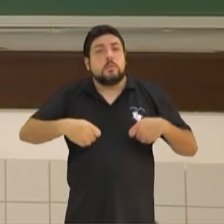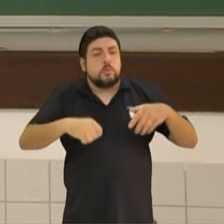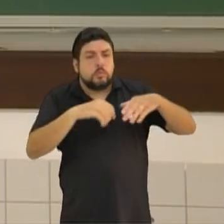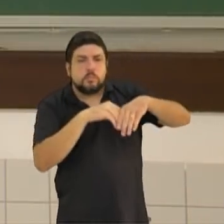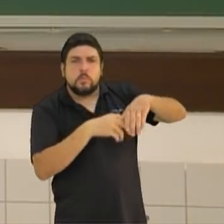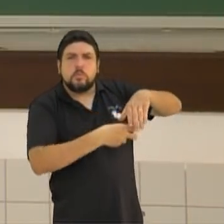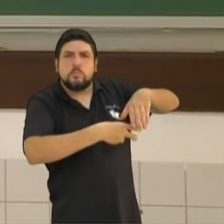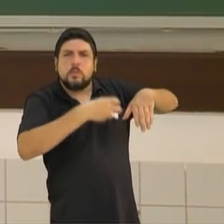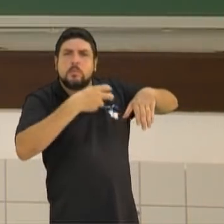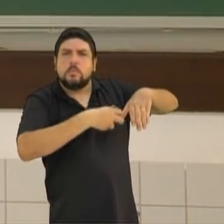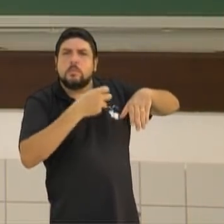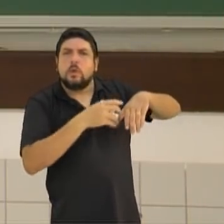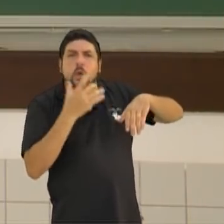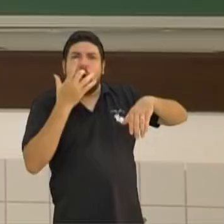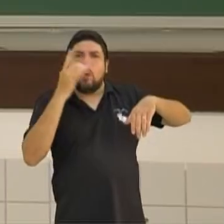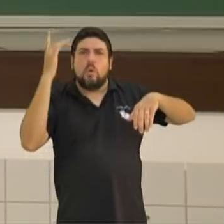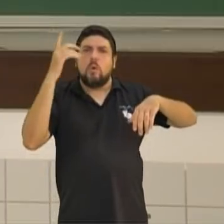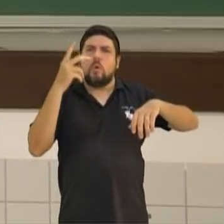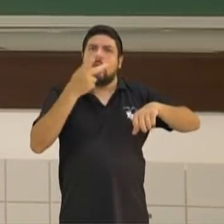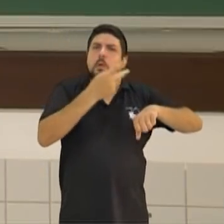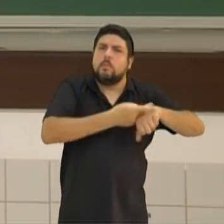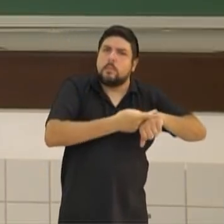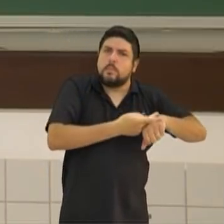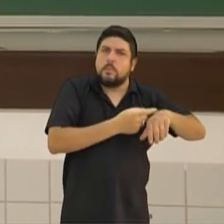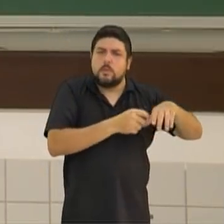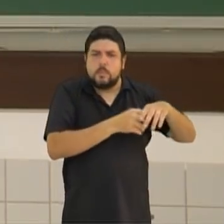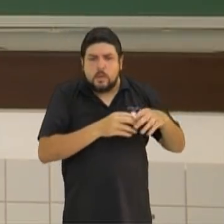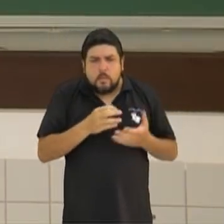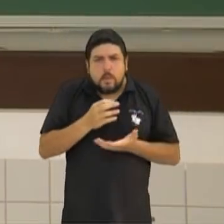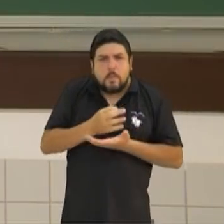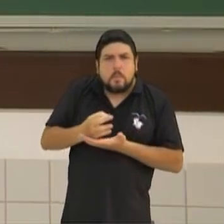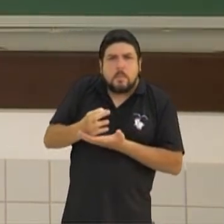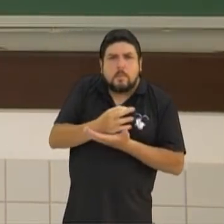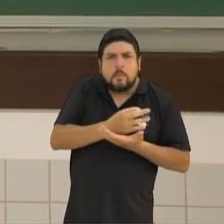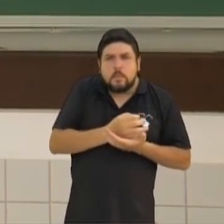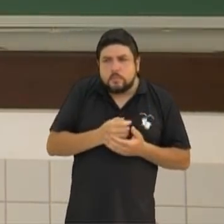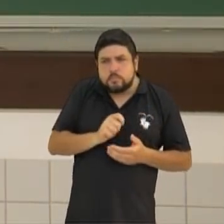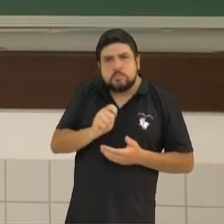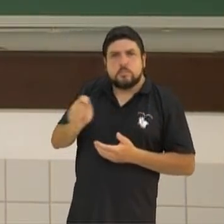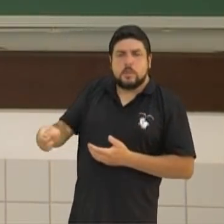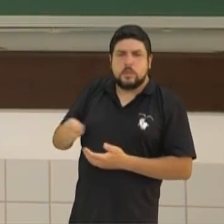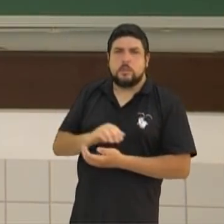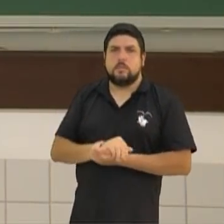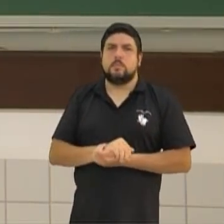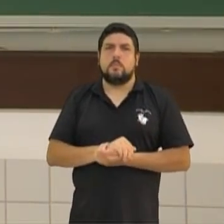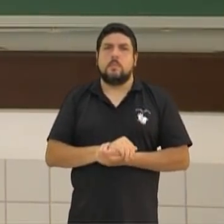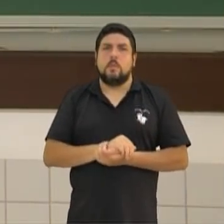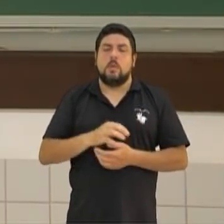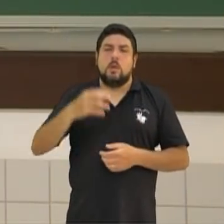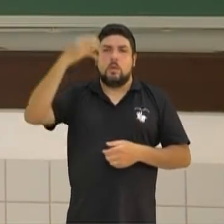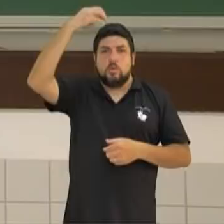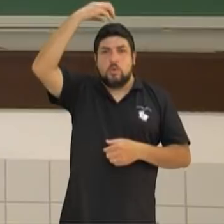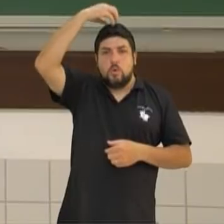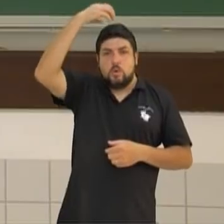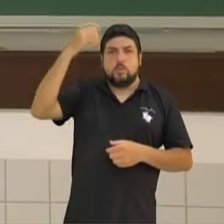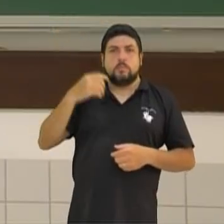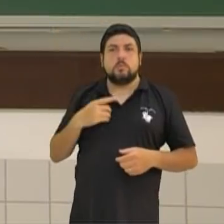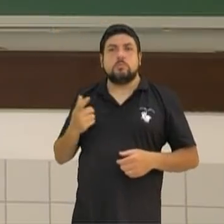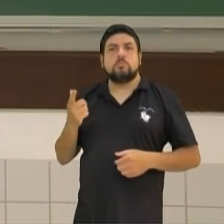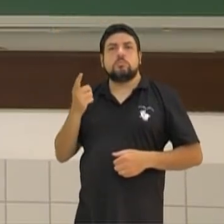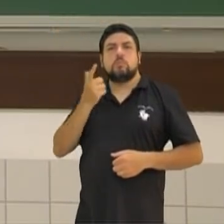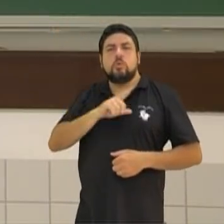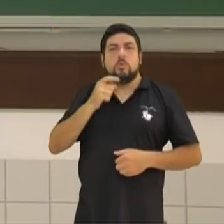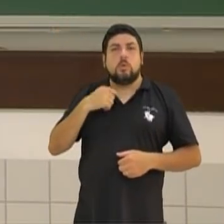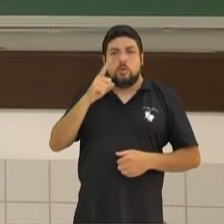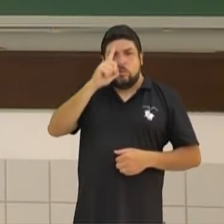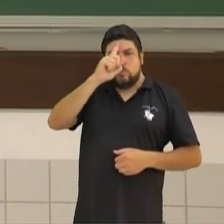fazer moedas. Então, havia uma necessidade muito grande disso, porque para o rei conseguir manter a autoridade dele em um território